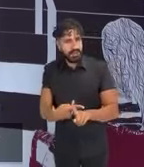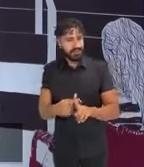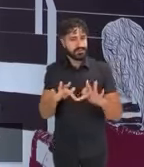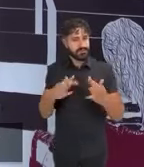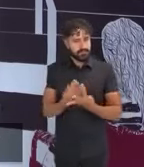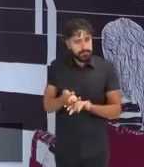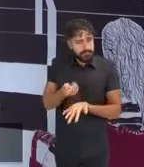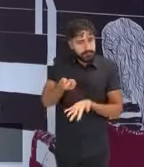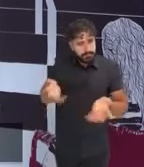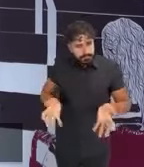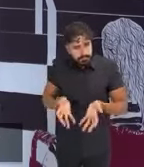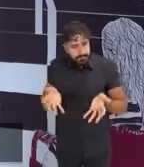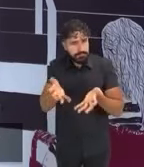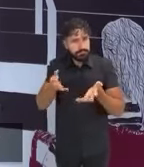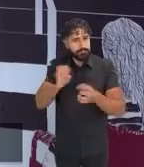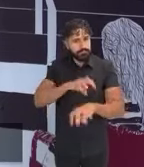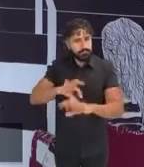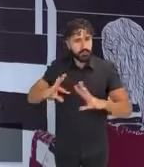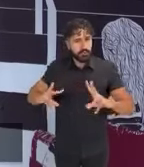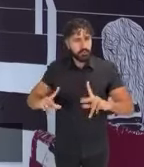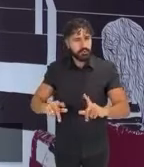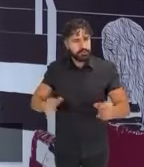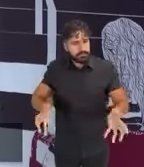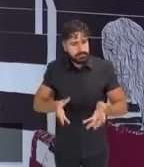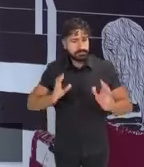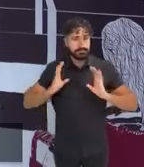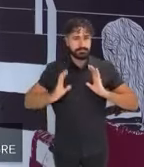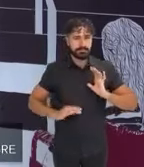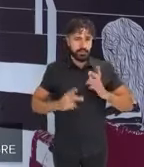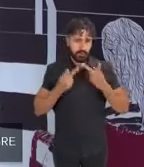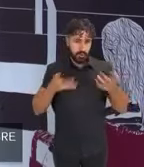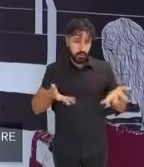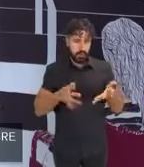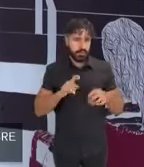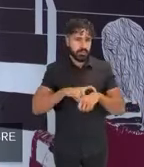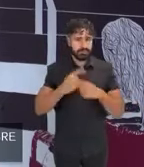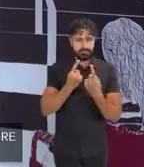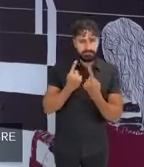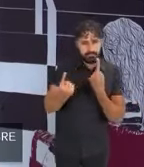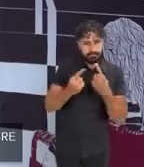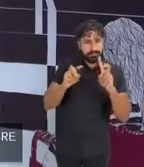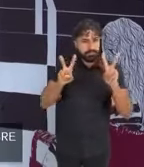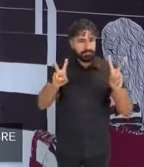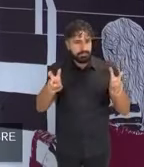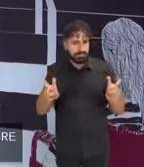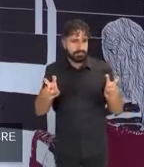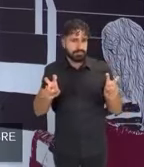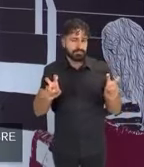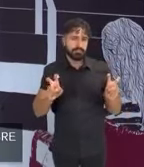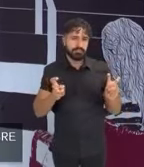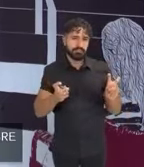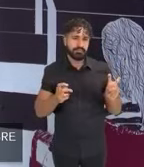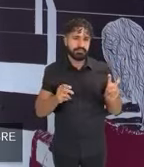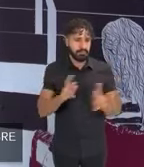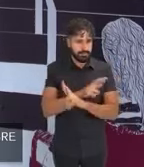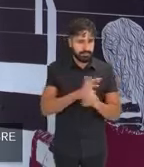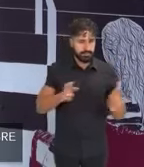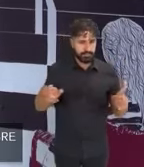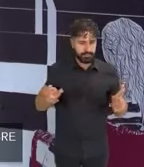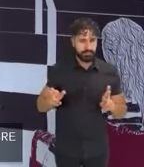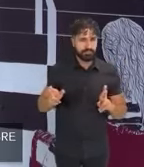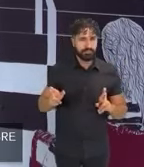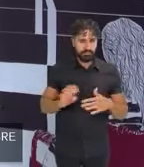exercício da cidadania. Eu falei isso hoje ao dar uma entrevista sobre a questão da sentença que condenou a Uber. E